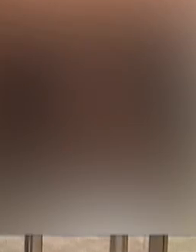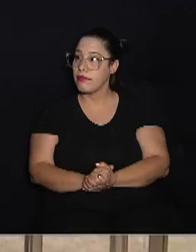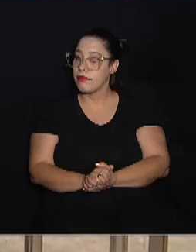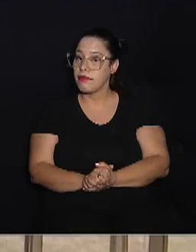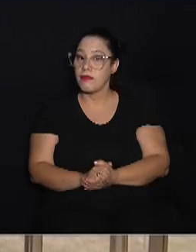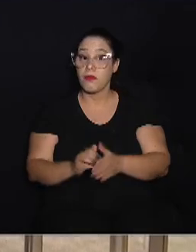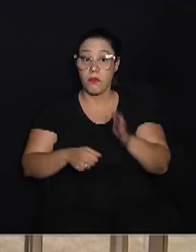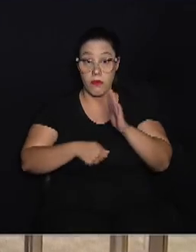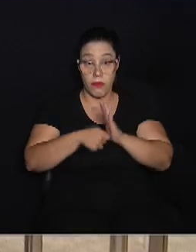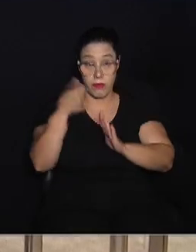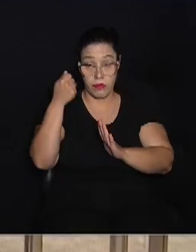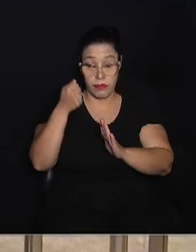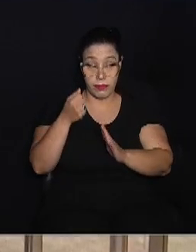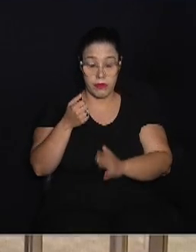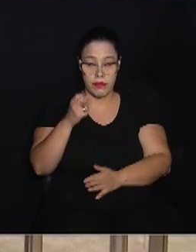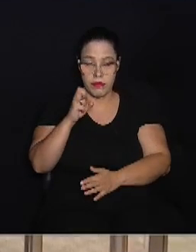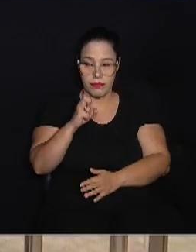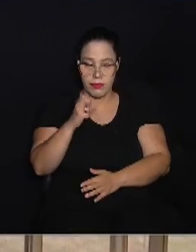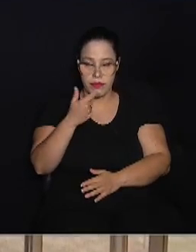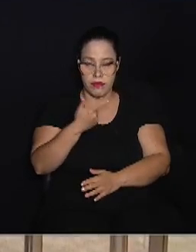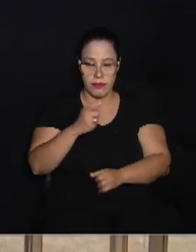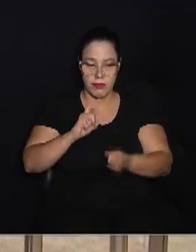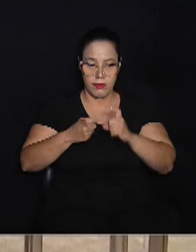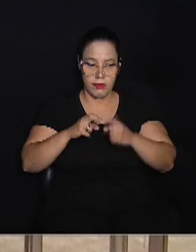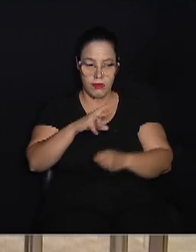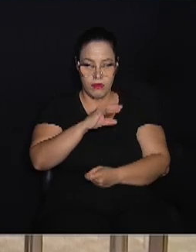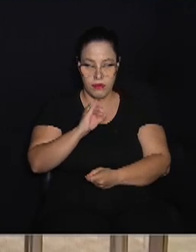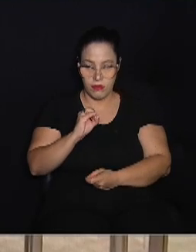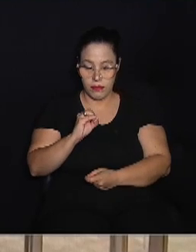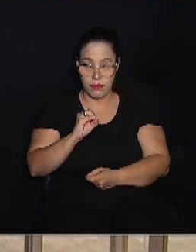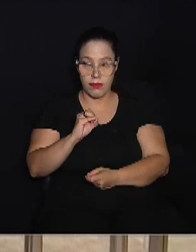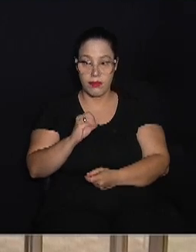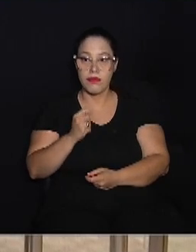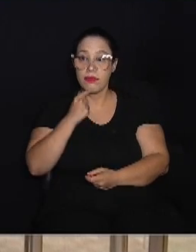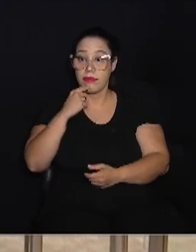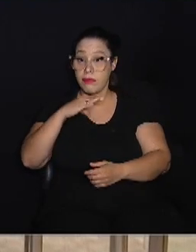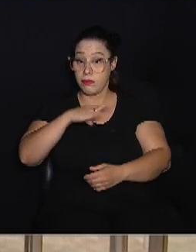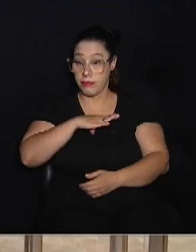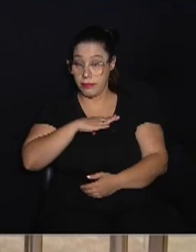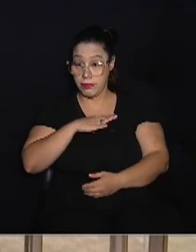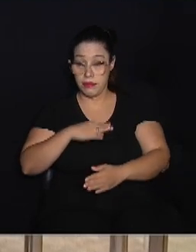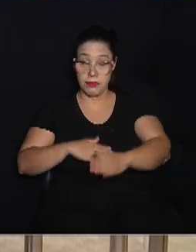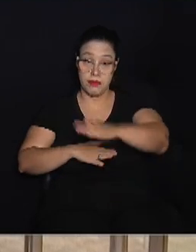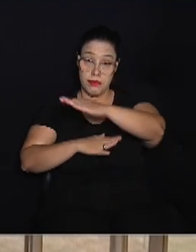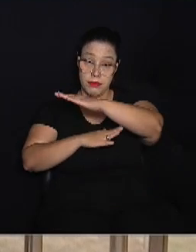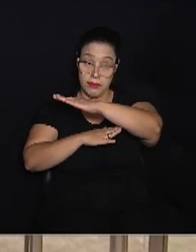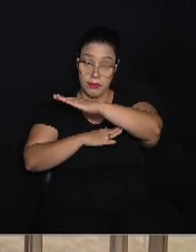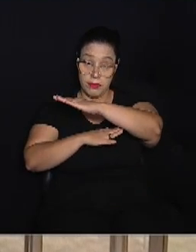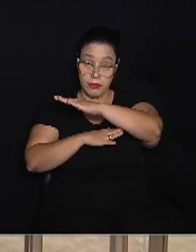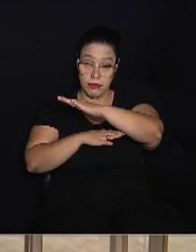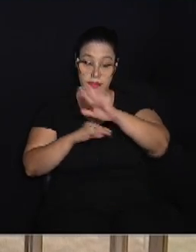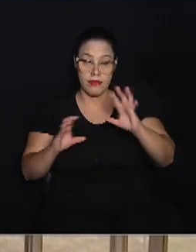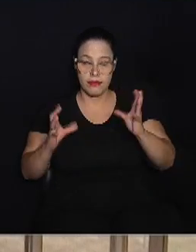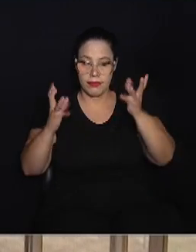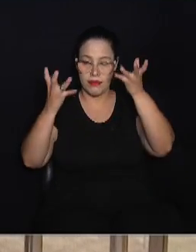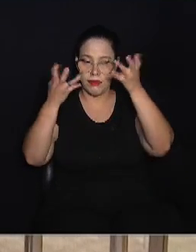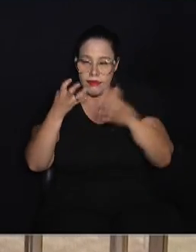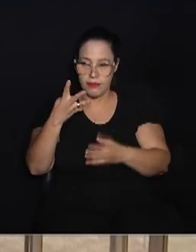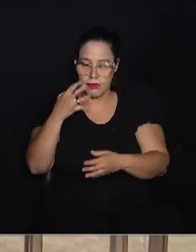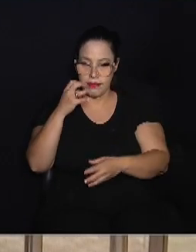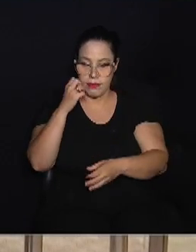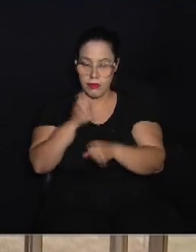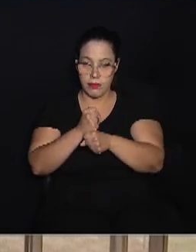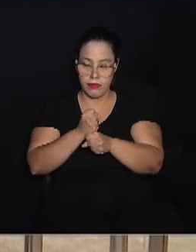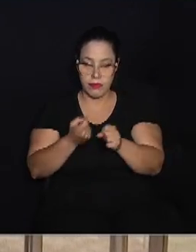A primeira parte da 52ª reunião ordinária da Câmara Municipal de Campinas foi em comemoração aos 40 anos